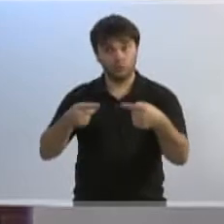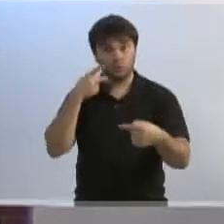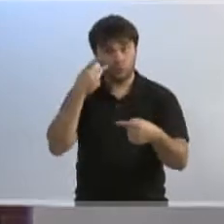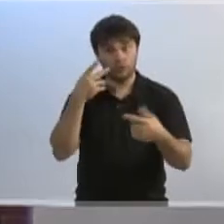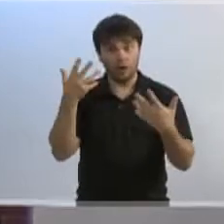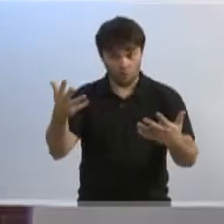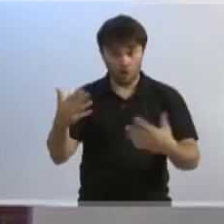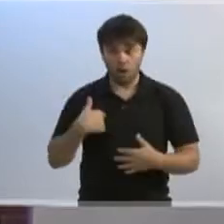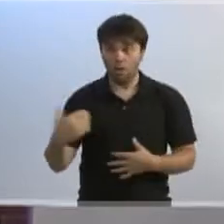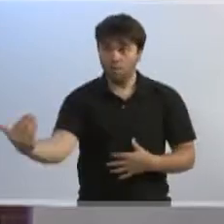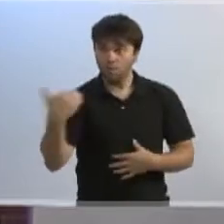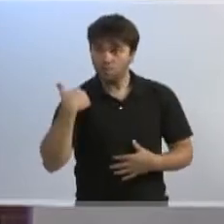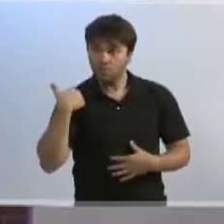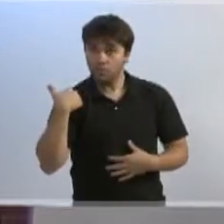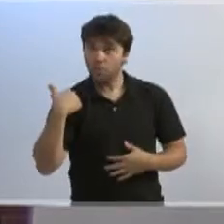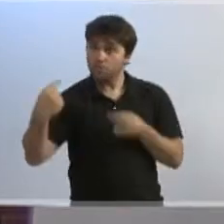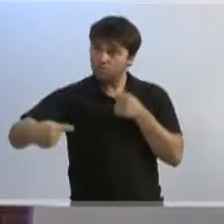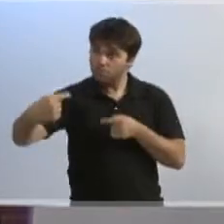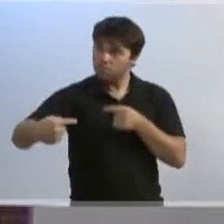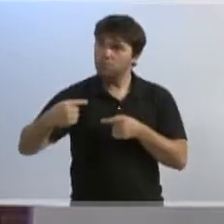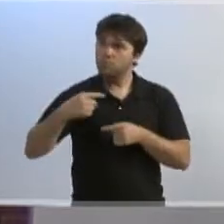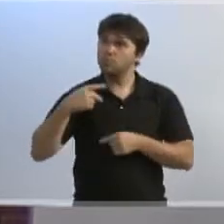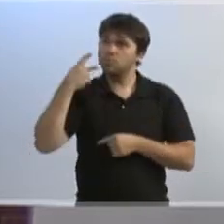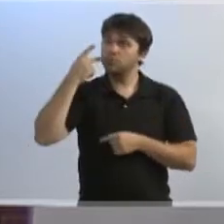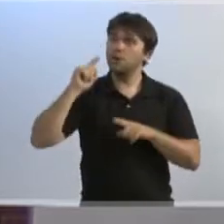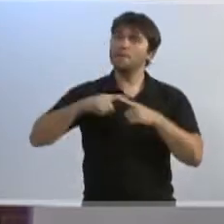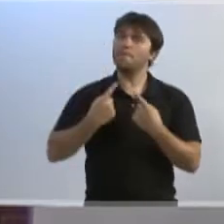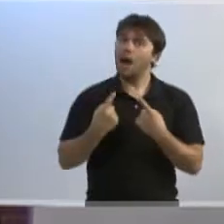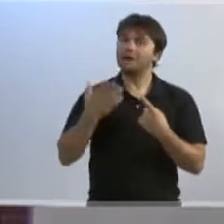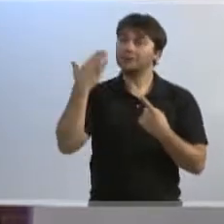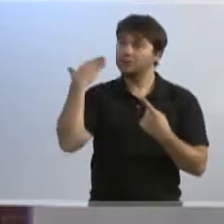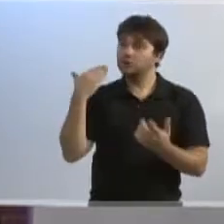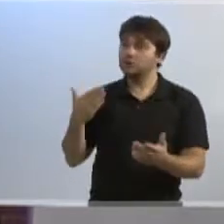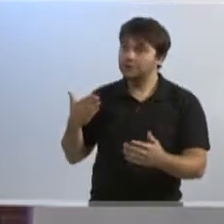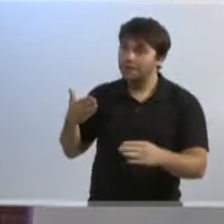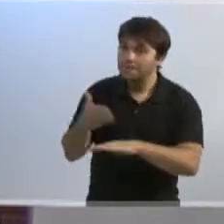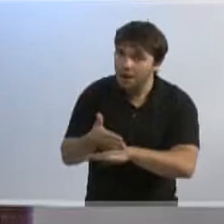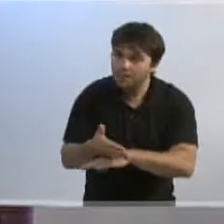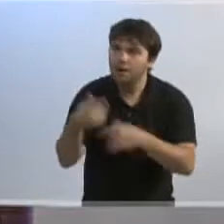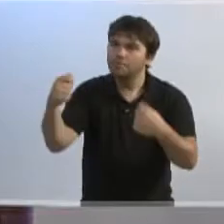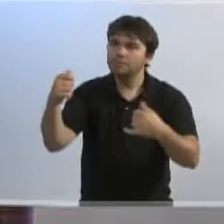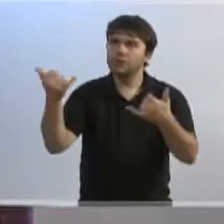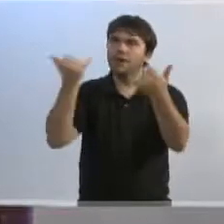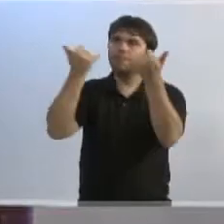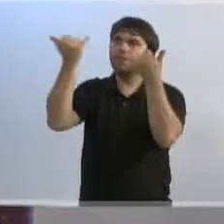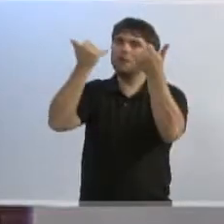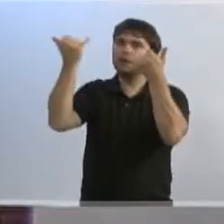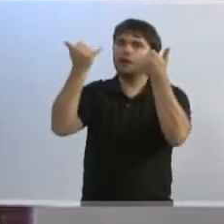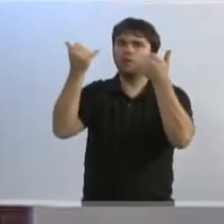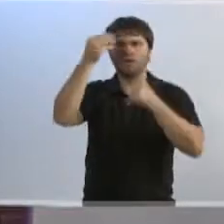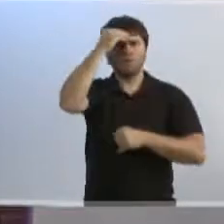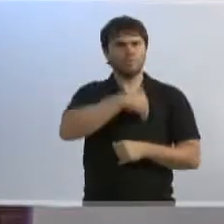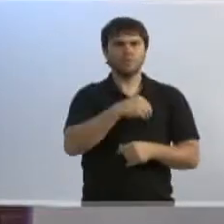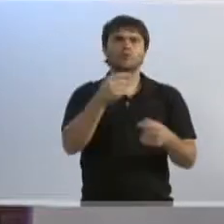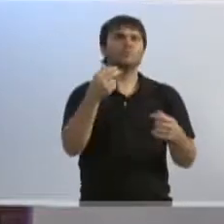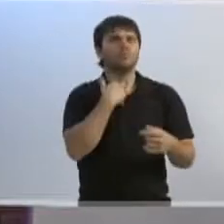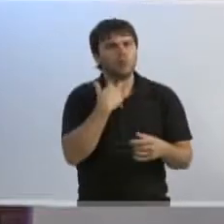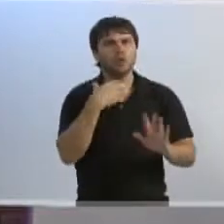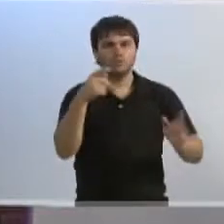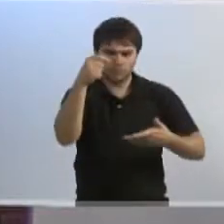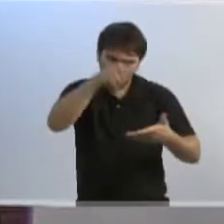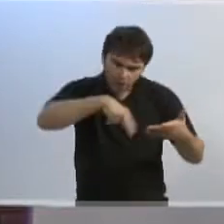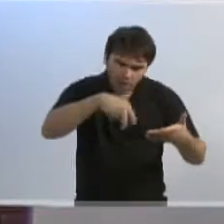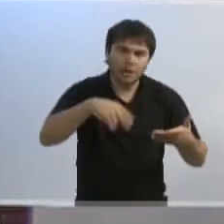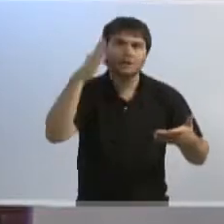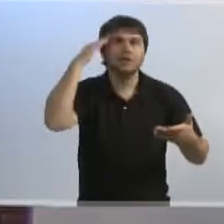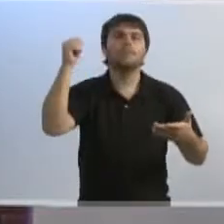que as pessoas venham e participem da política, mas que, por favor, antes de querer participar, tentem se informar. Deixem de ser preguiçoso. Vai ler, vai se informar o que faz um